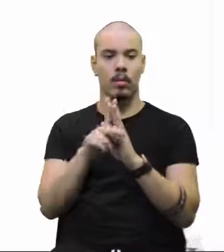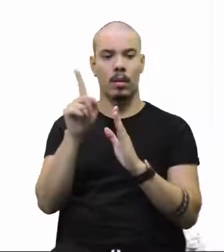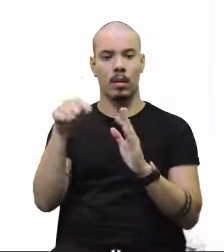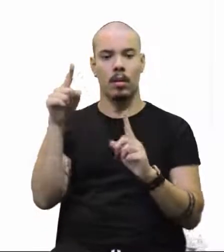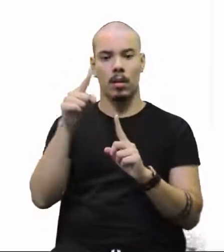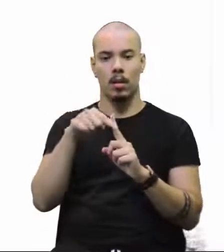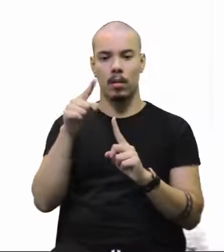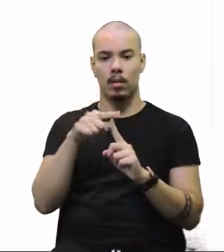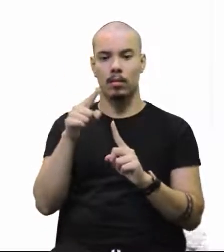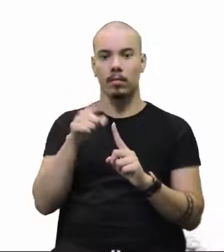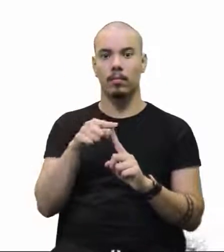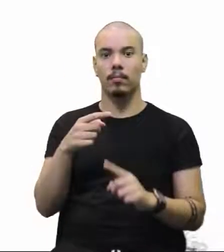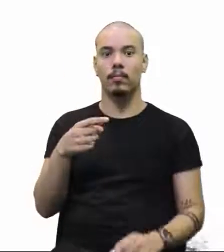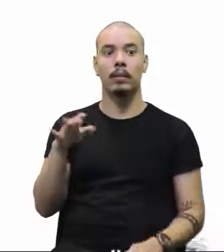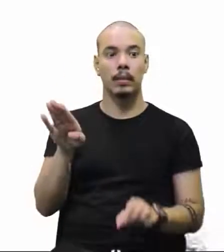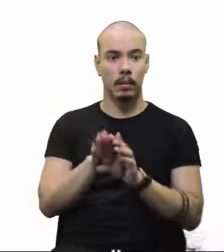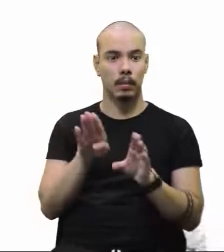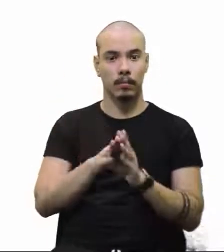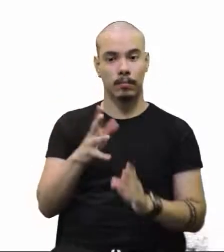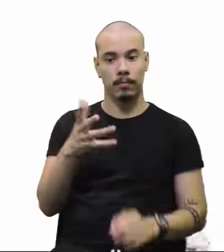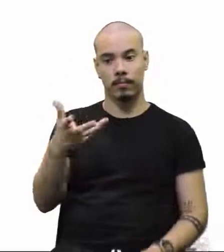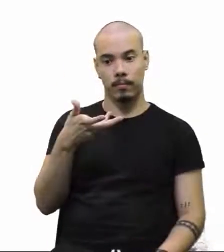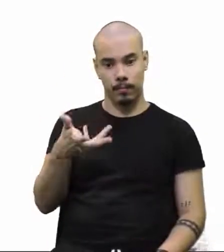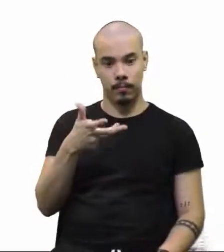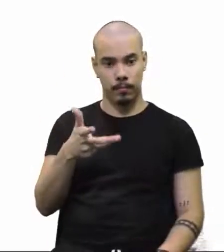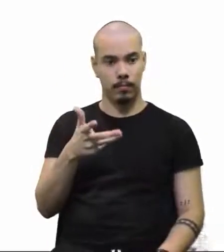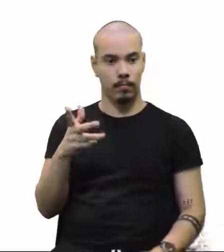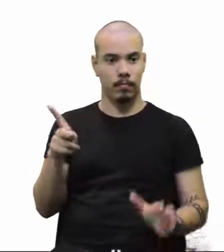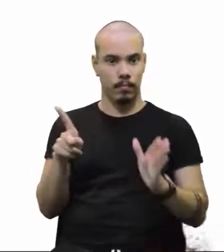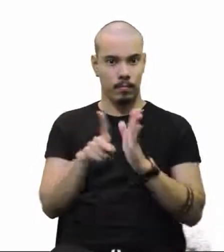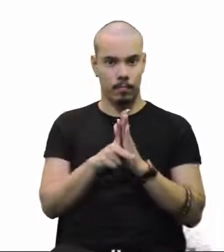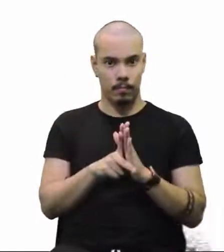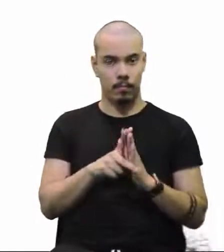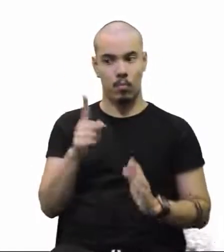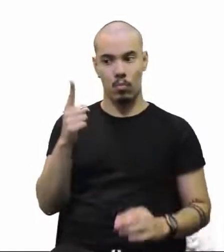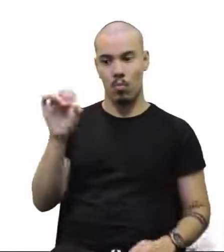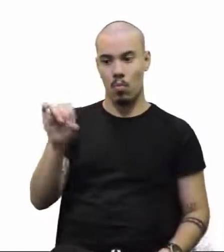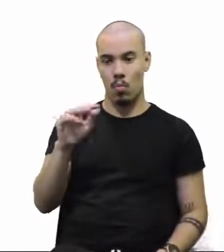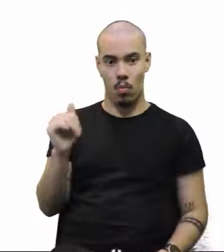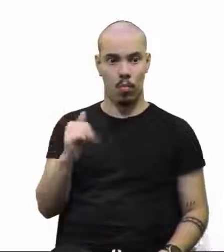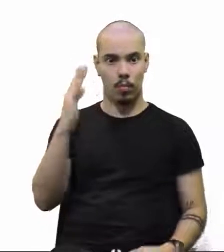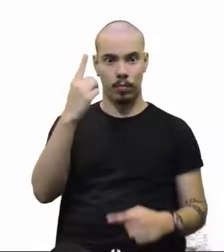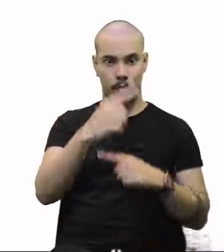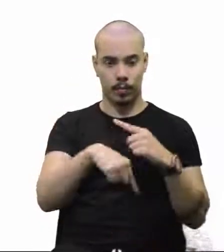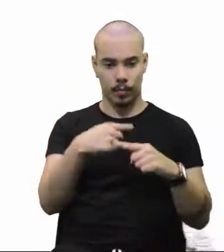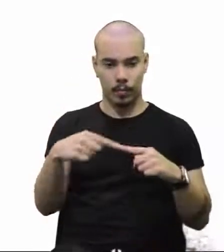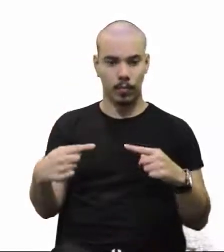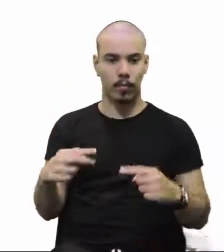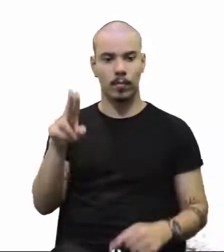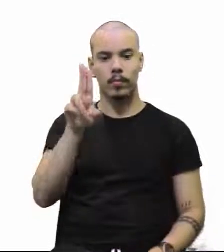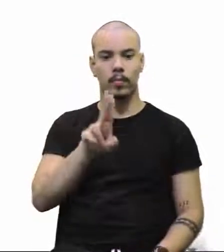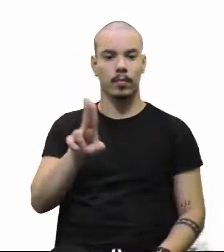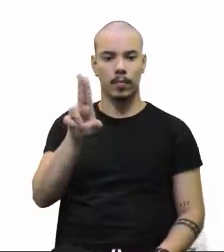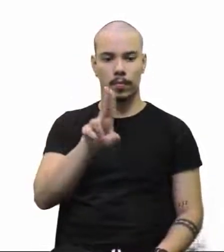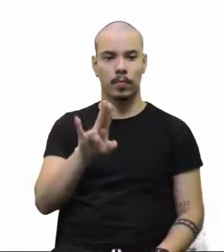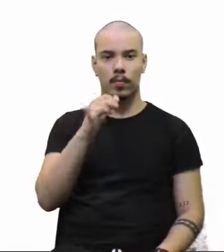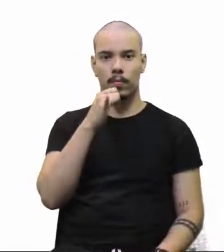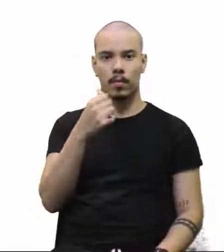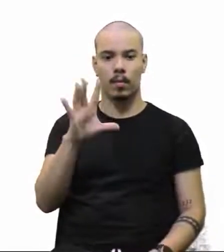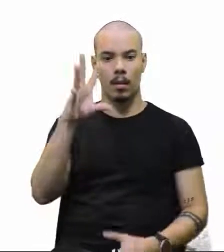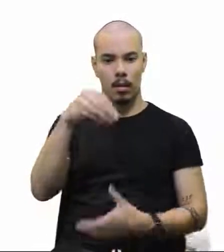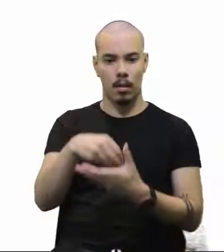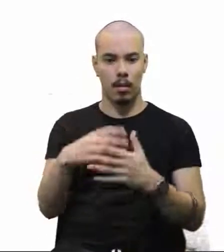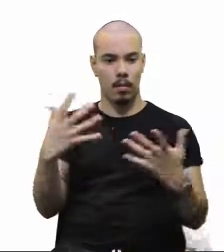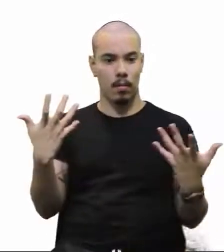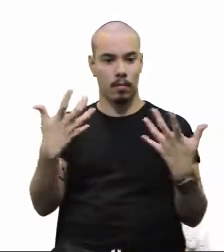de acelerador de projétil que consiste em uma ou mais espiras usadas como eletroímãs na